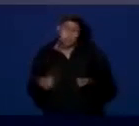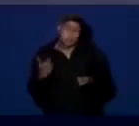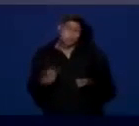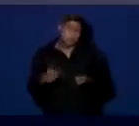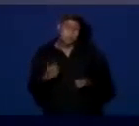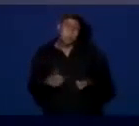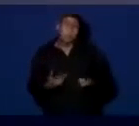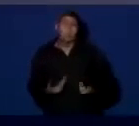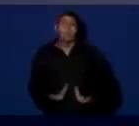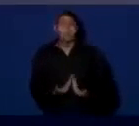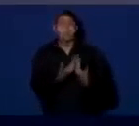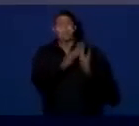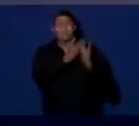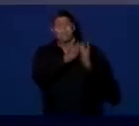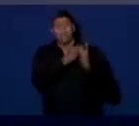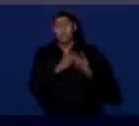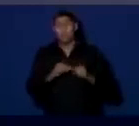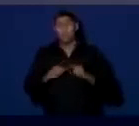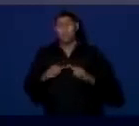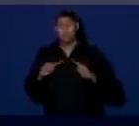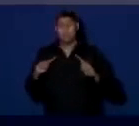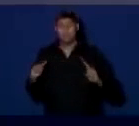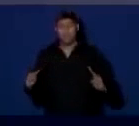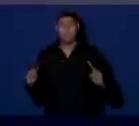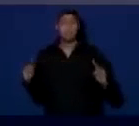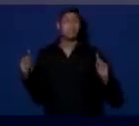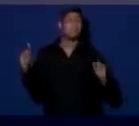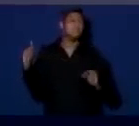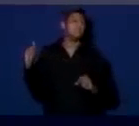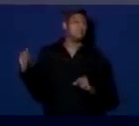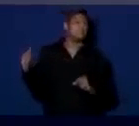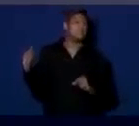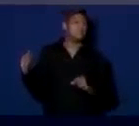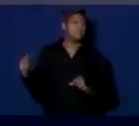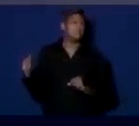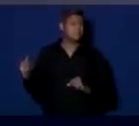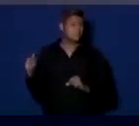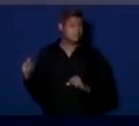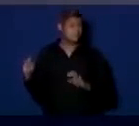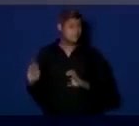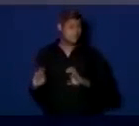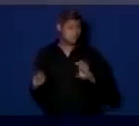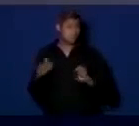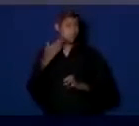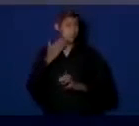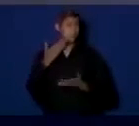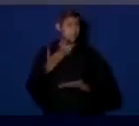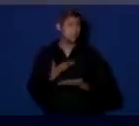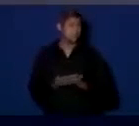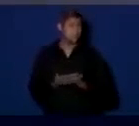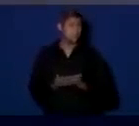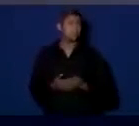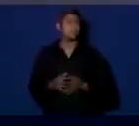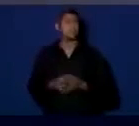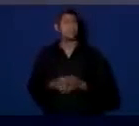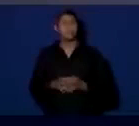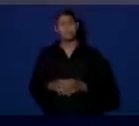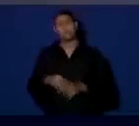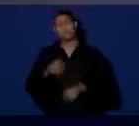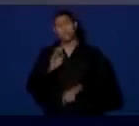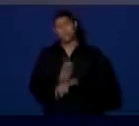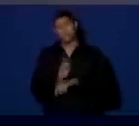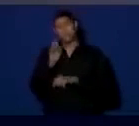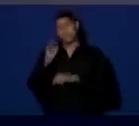foi responsável, né? Porém, vamos dizer assim, a esquerda acredita, né, que o